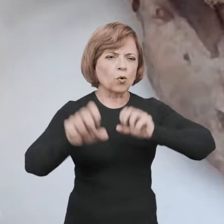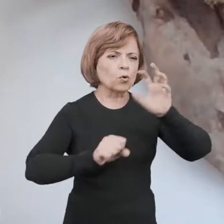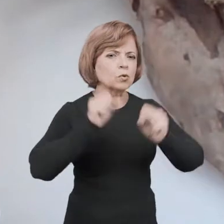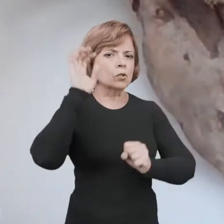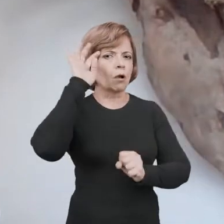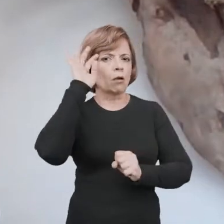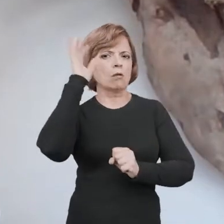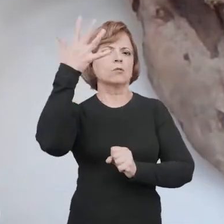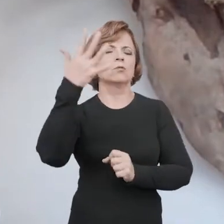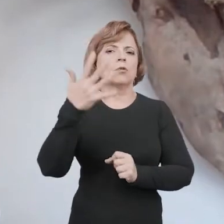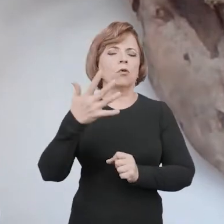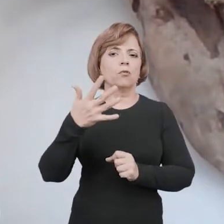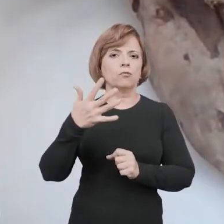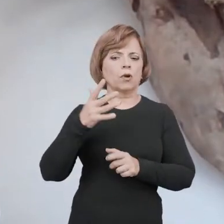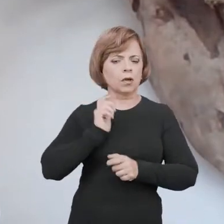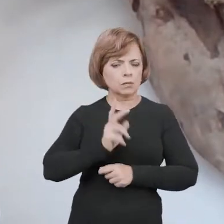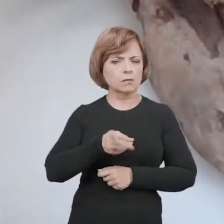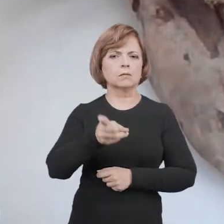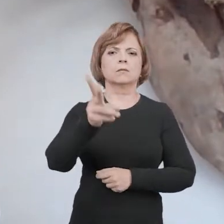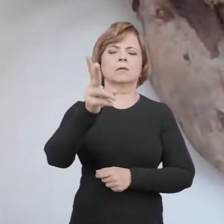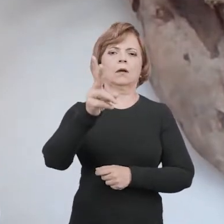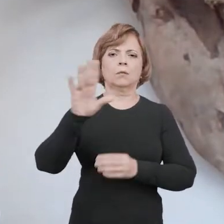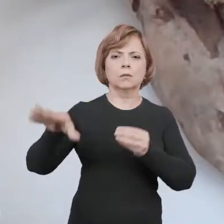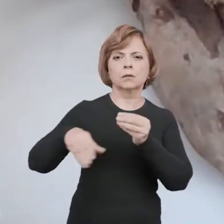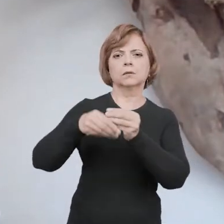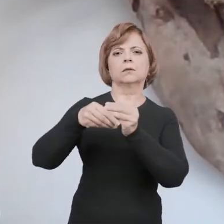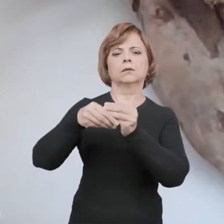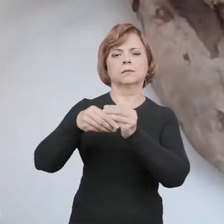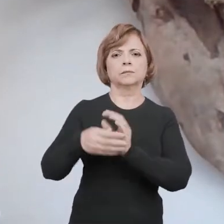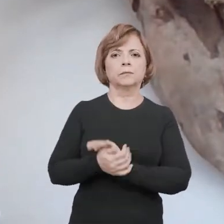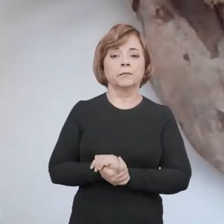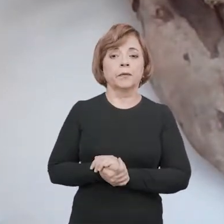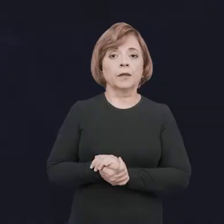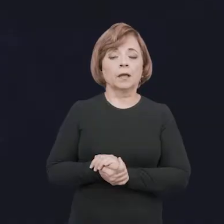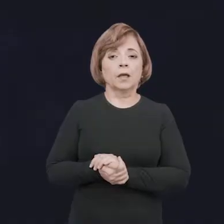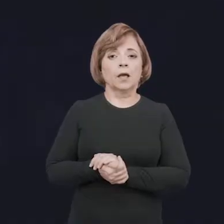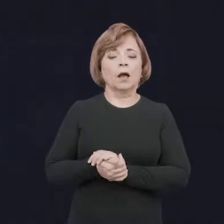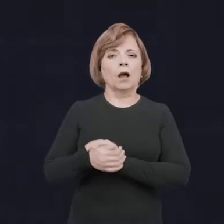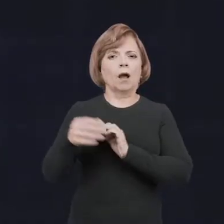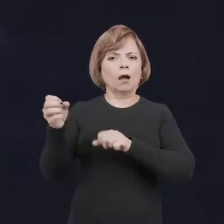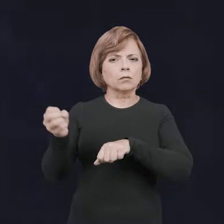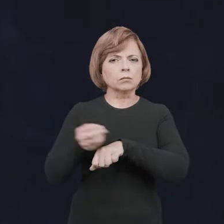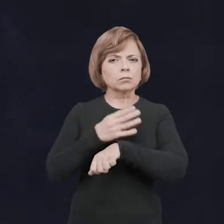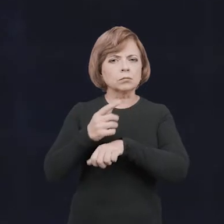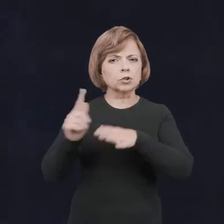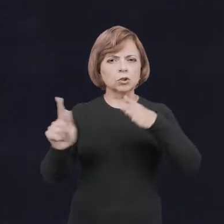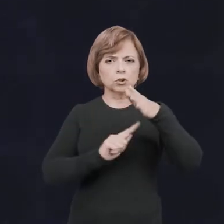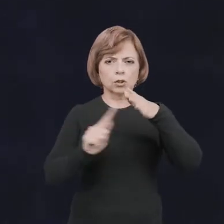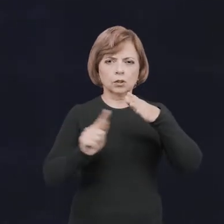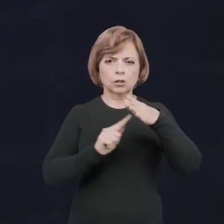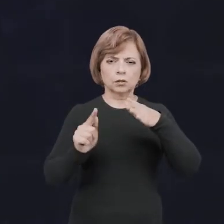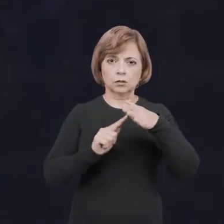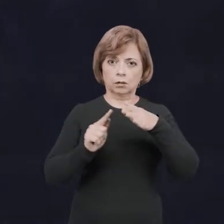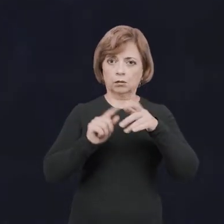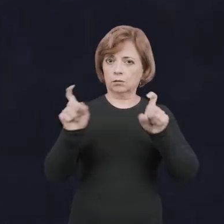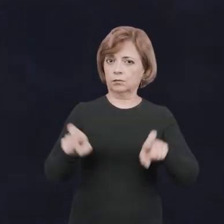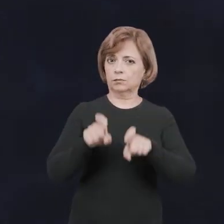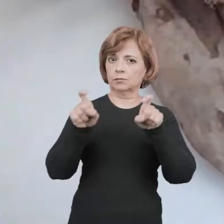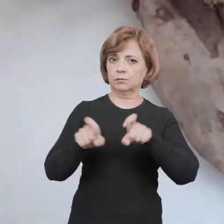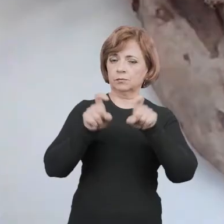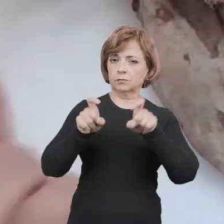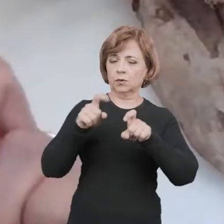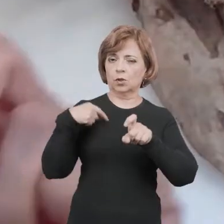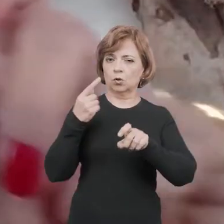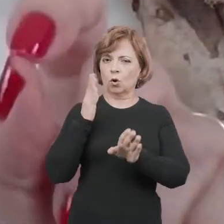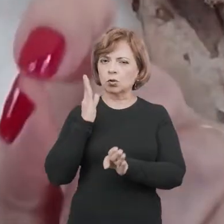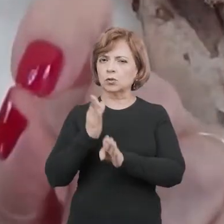soluções disruptivas e integradas. A gestão digital, que assim nós identificamos o